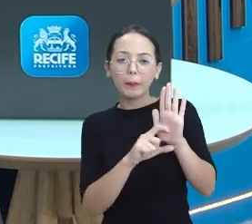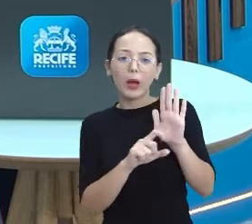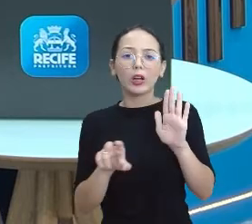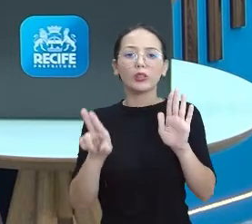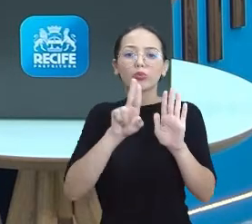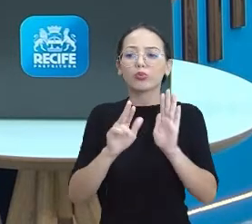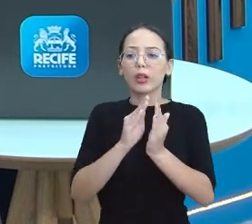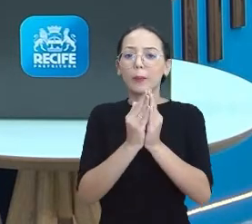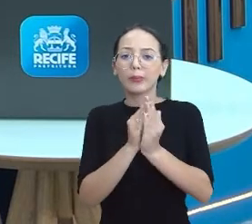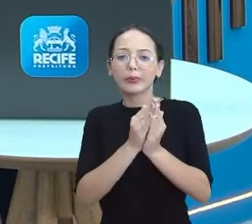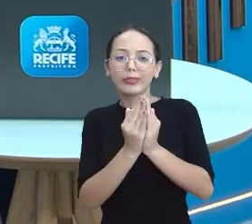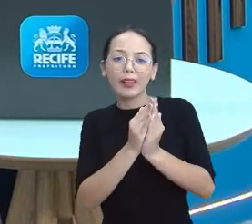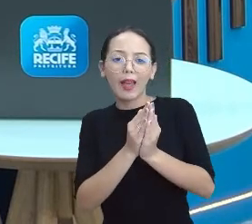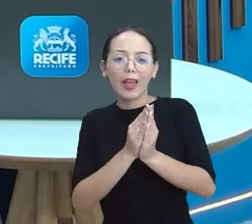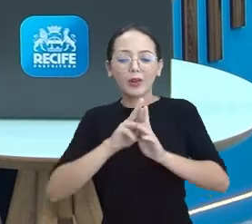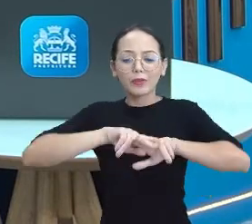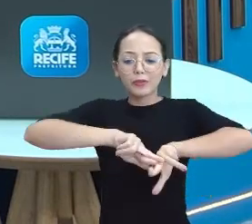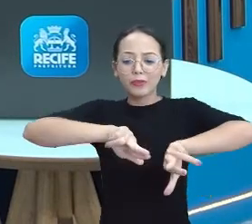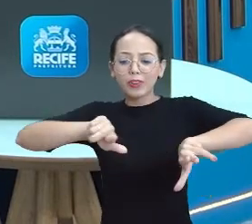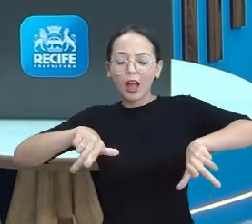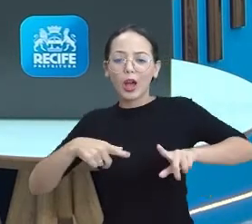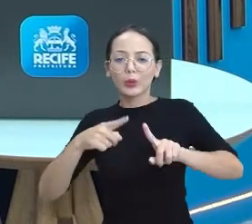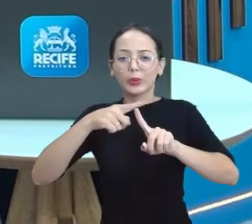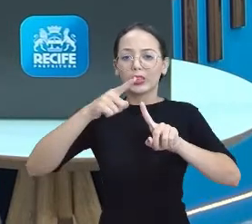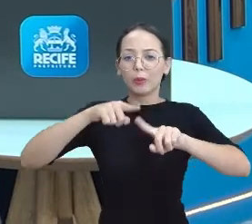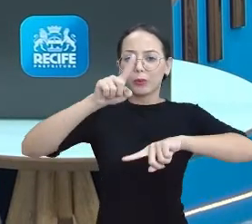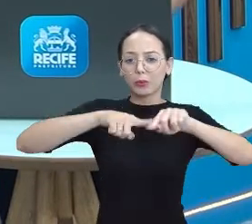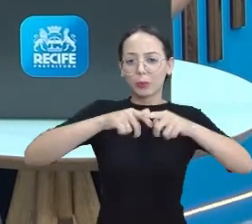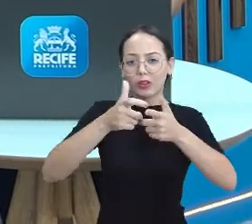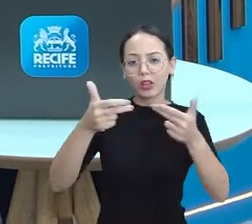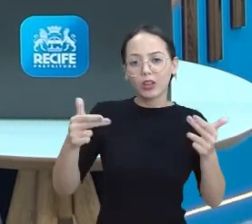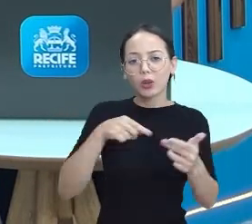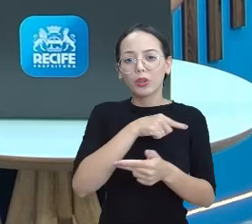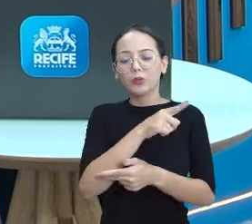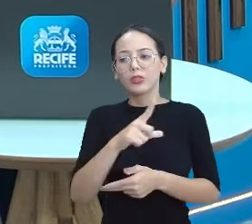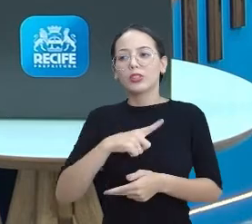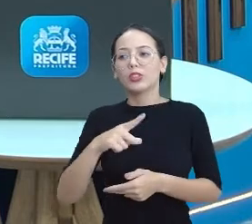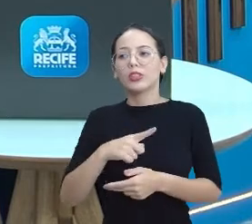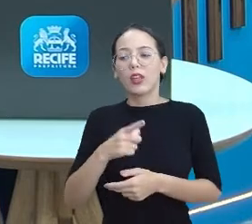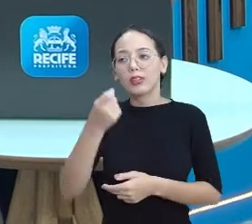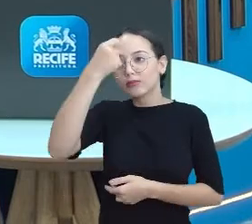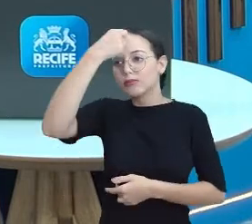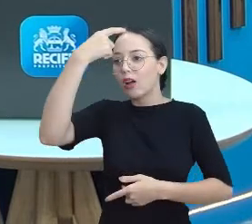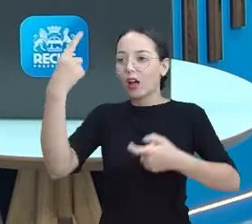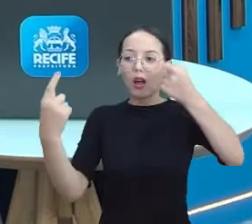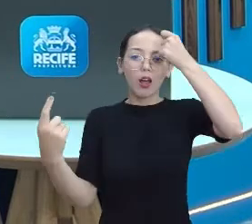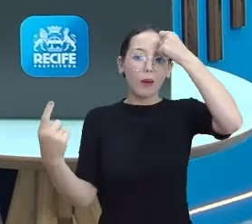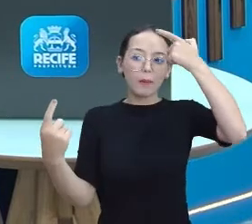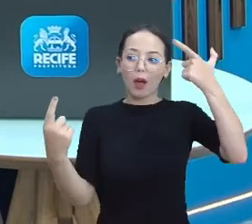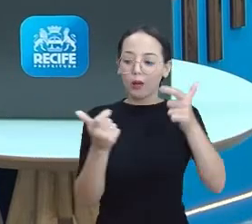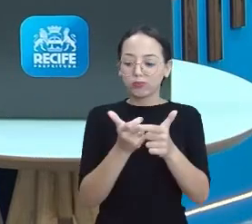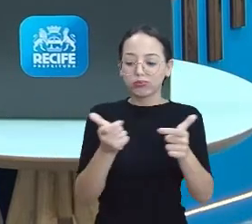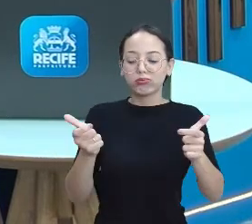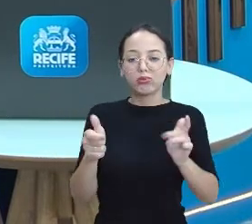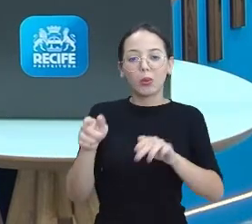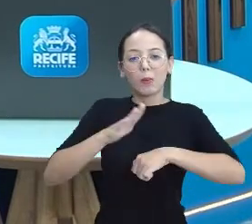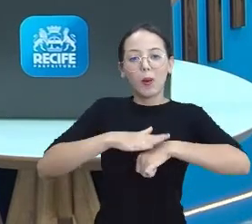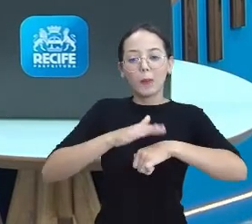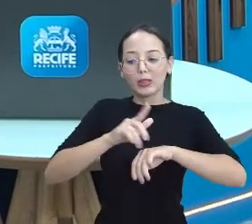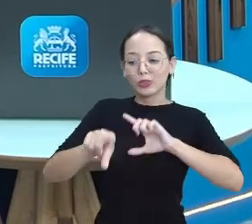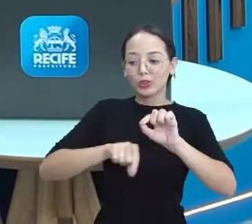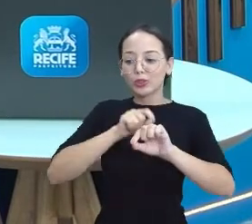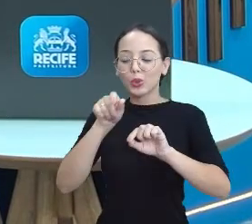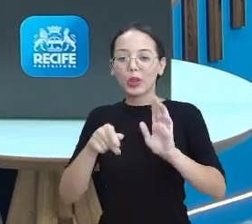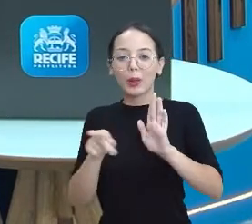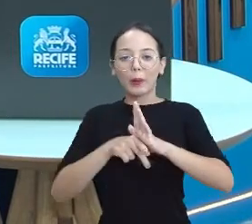utilizar bonequinhos, todo tipo de material concreto, né? Que todas vocês têm uma criatividade imensa na hora de selecionar